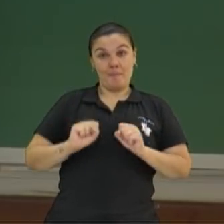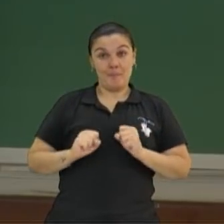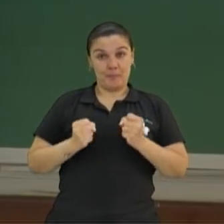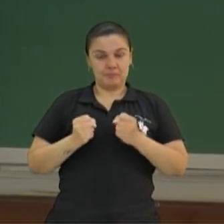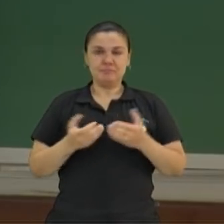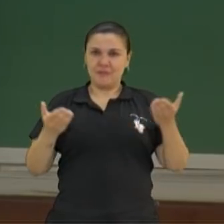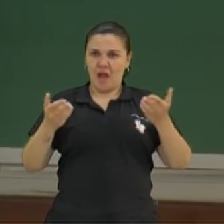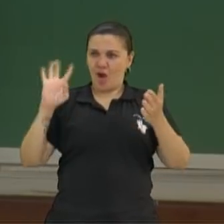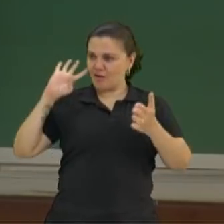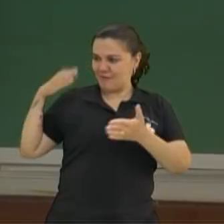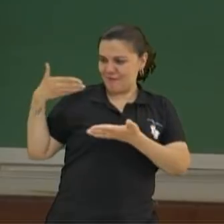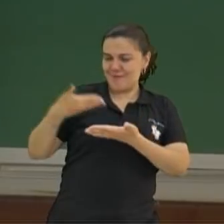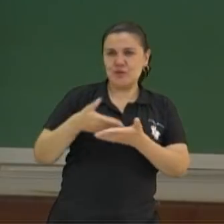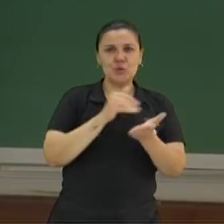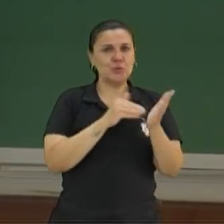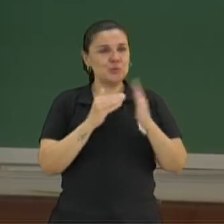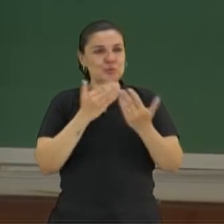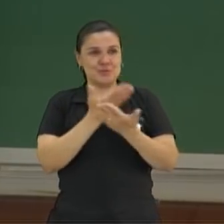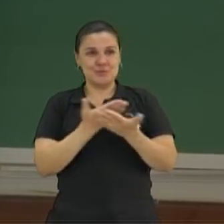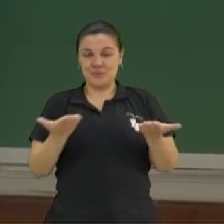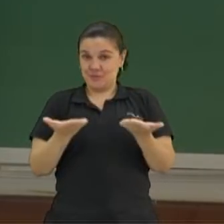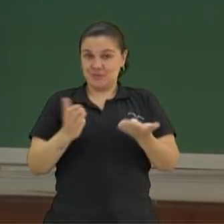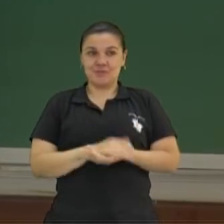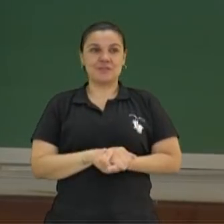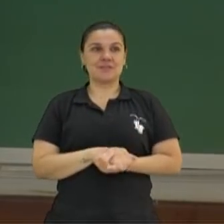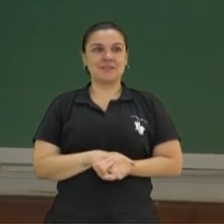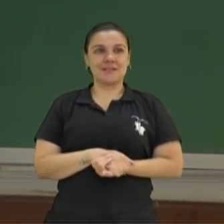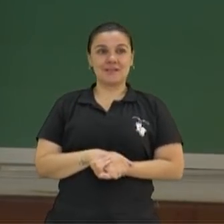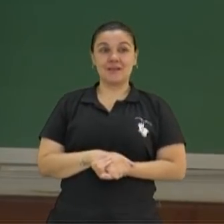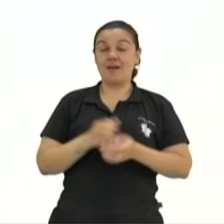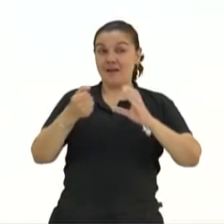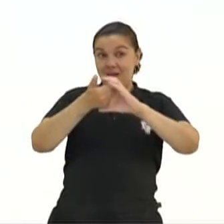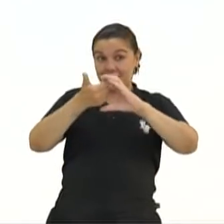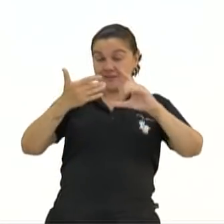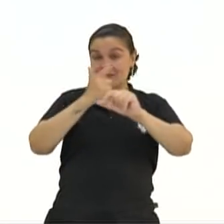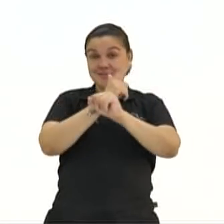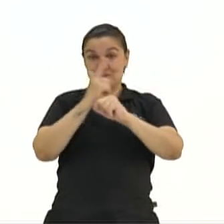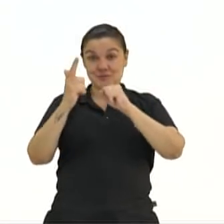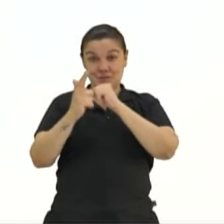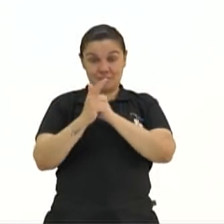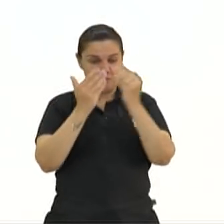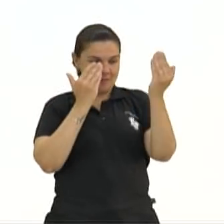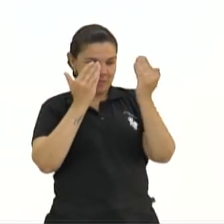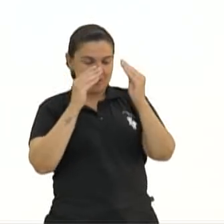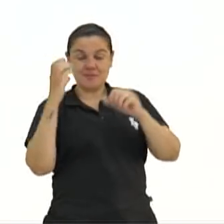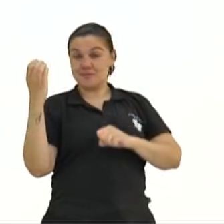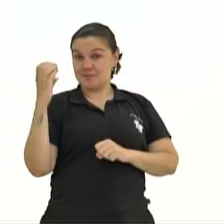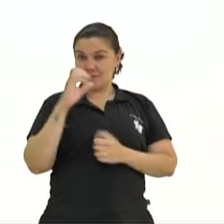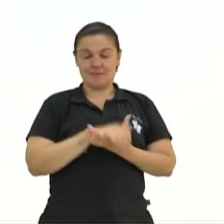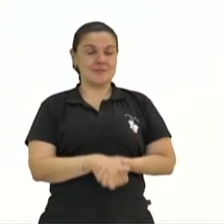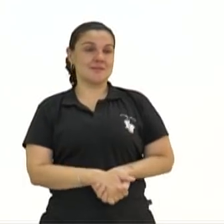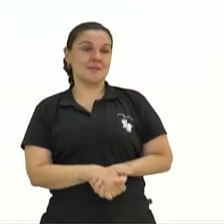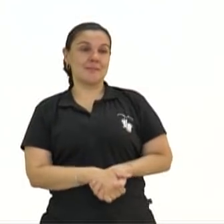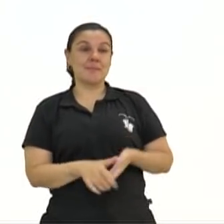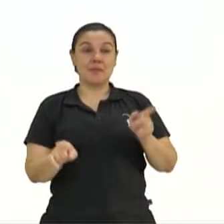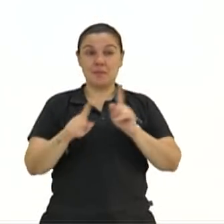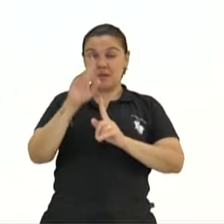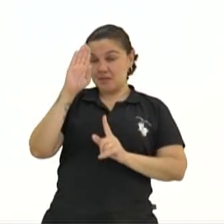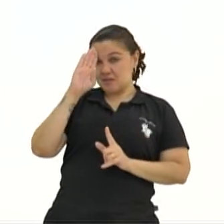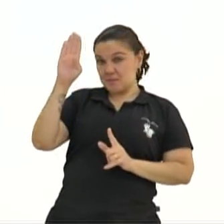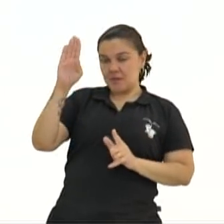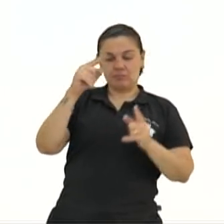para a nossa revisão, ou seja, o que nós trabalhamos na nossa aula de hoje. Acompanha ali, caracterização da geografia como ciência e as